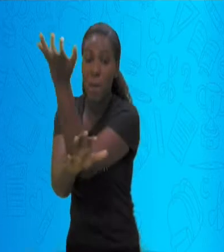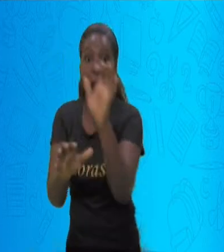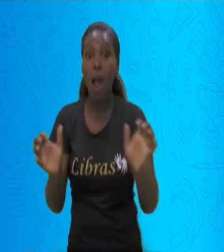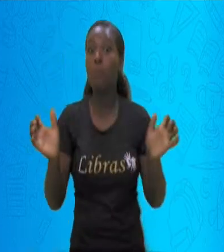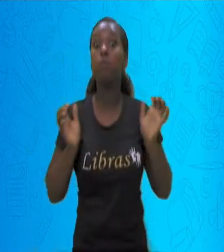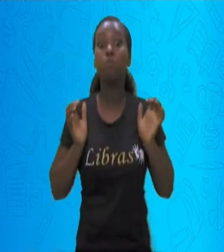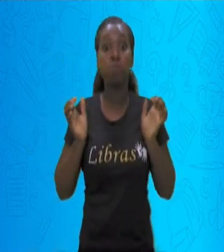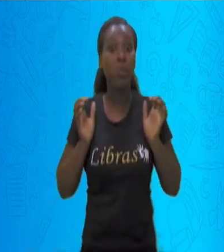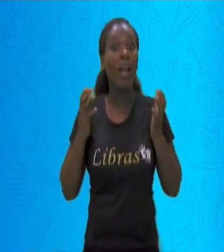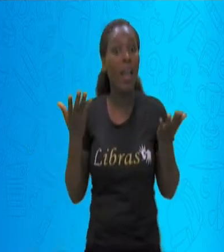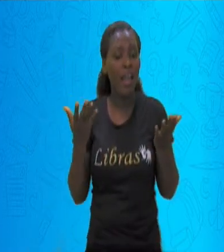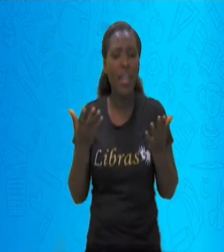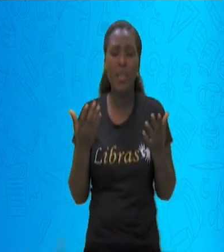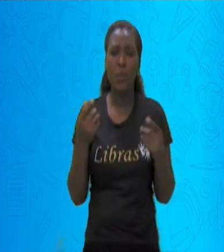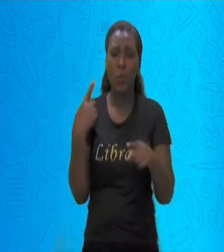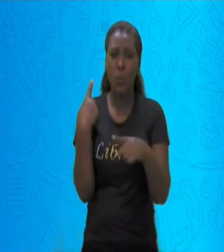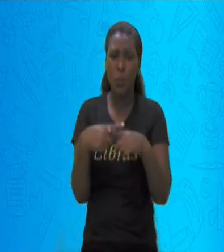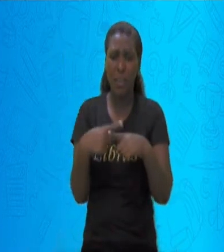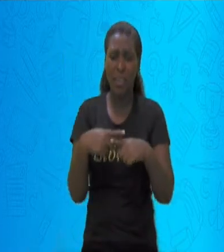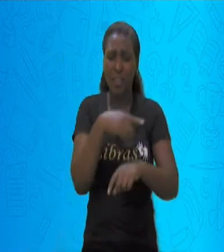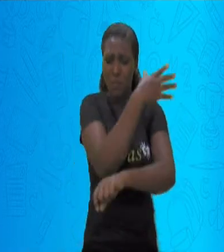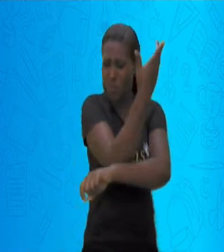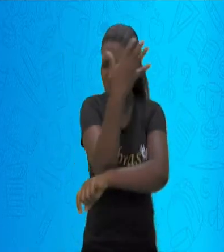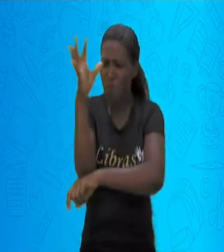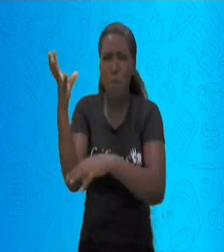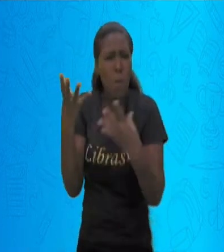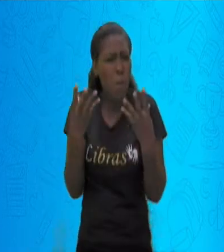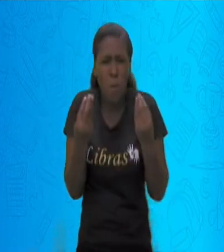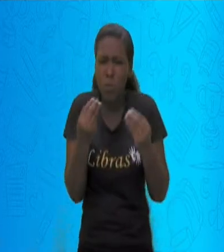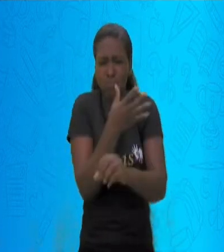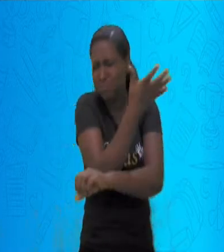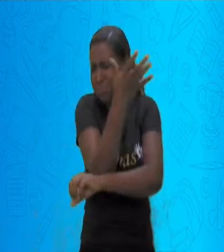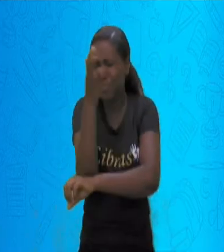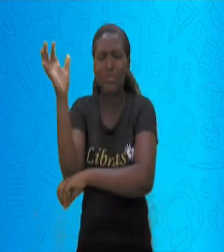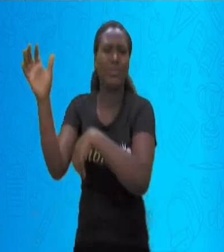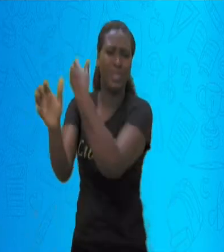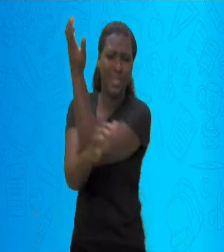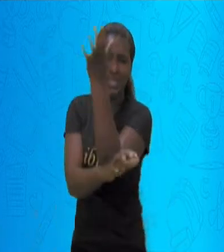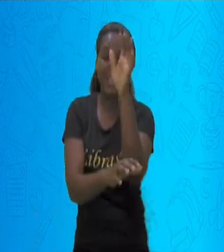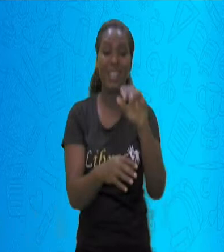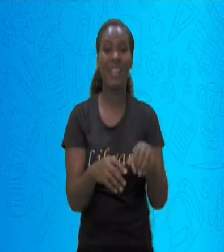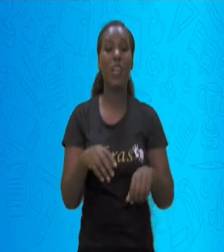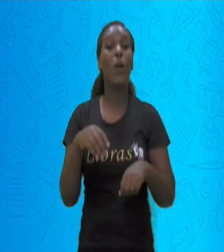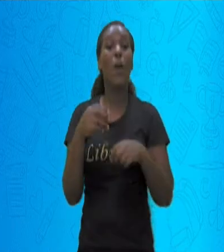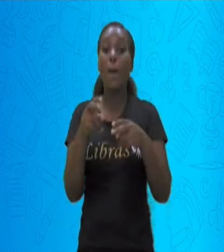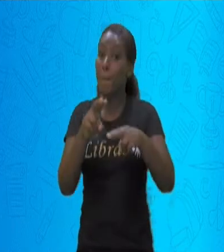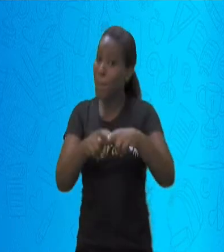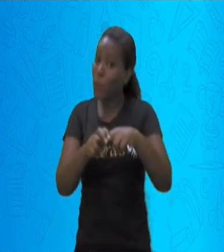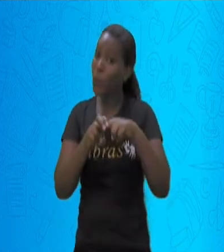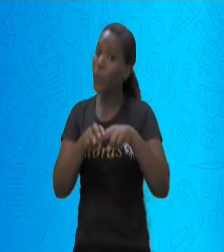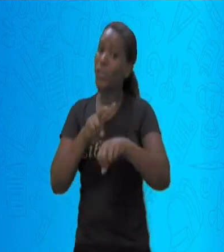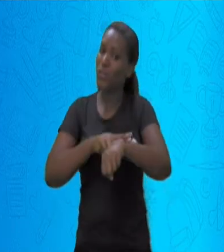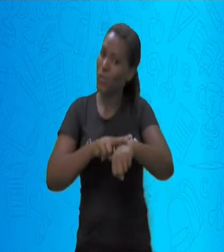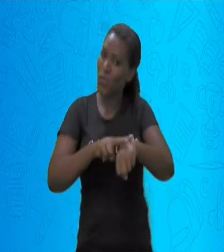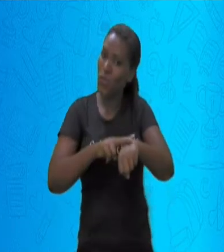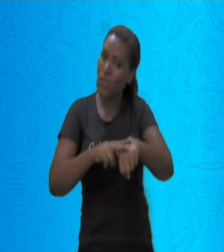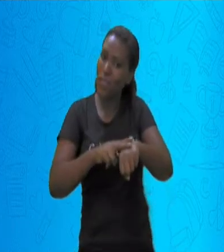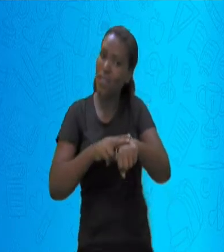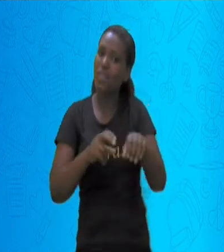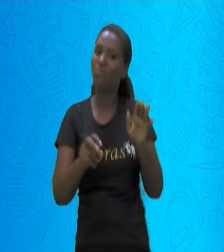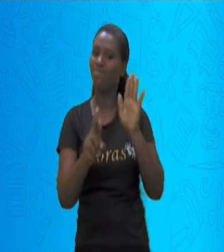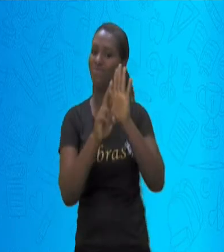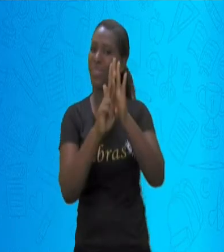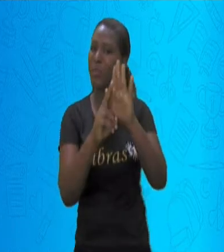de florestas. Por isso é representado o verde na nossa bandeira, ele tem muita importância. O amarelo, ele